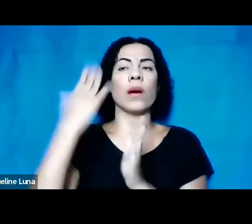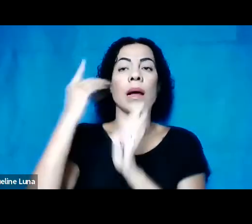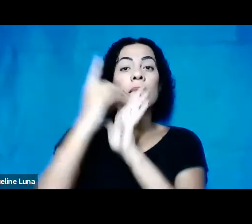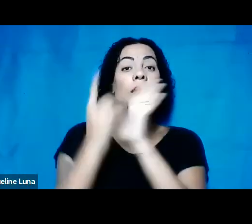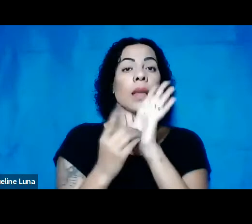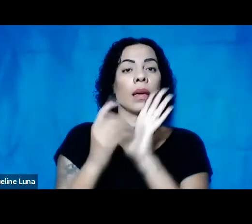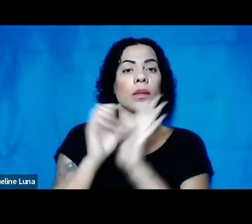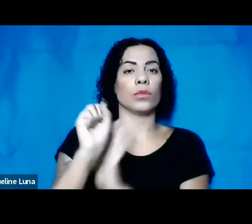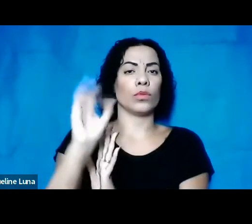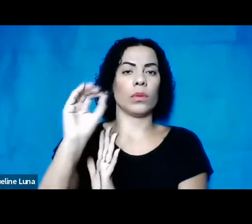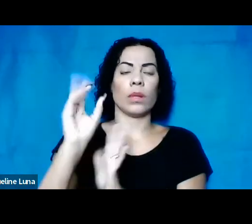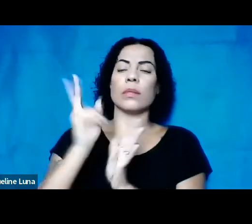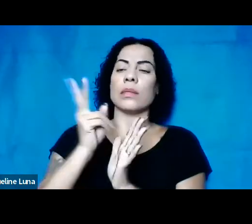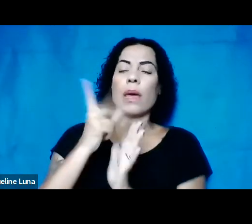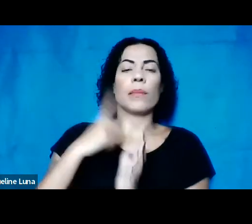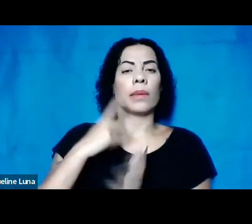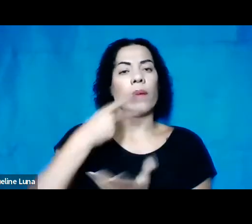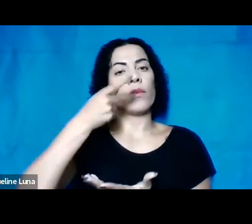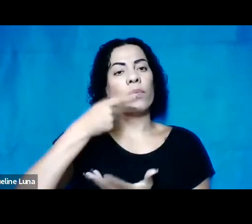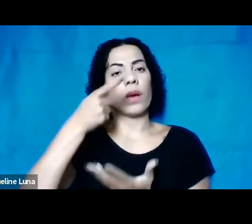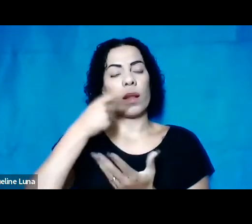relato, né?